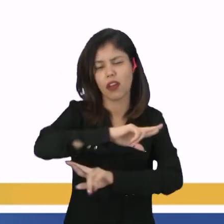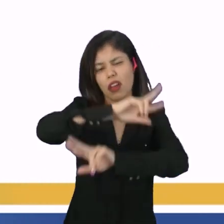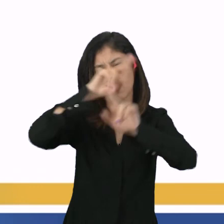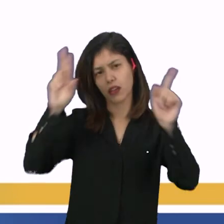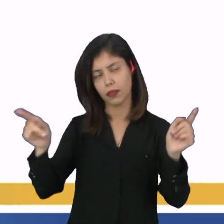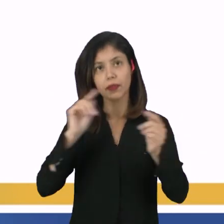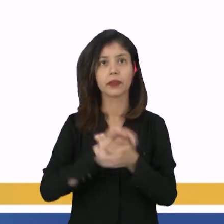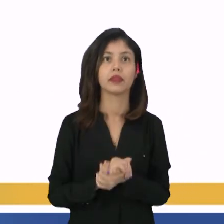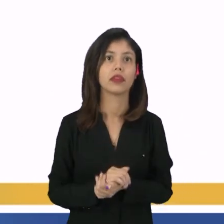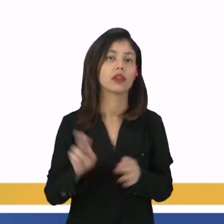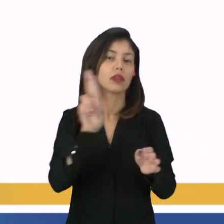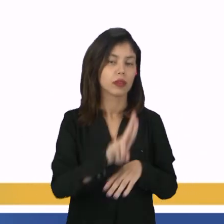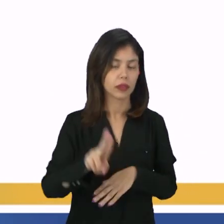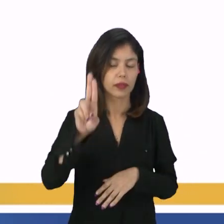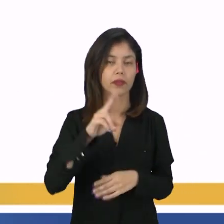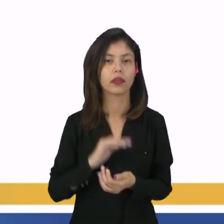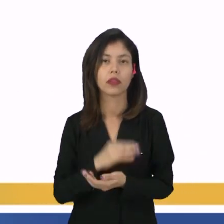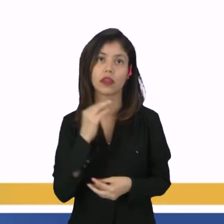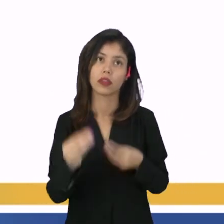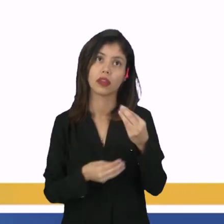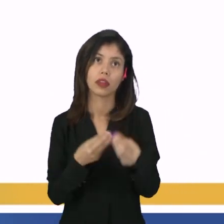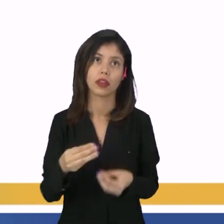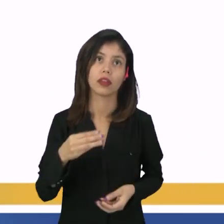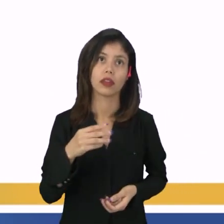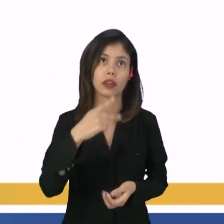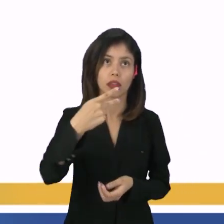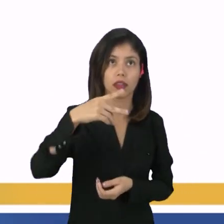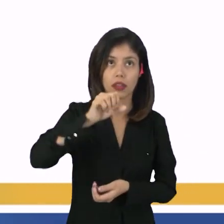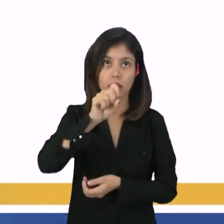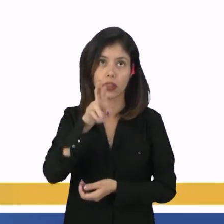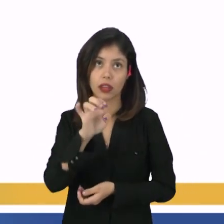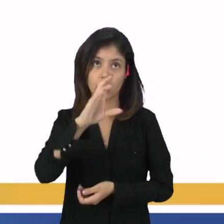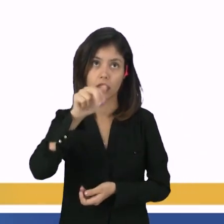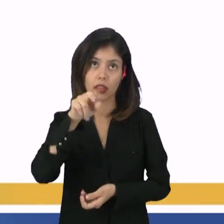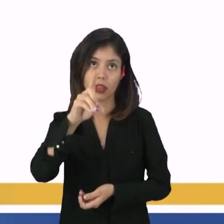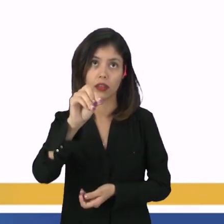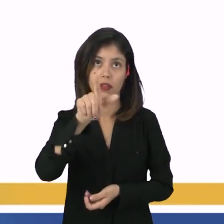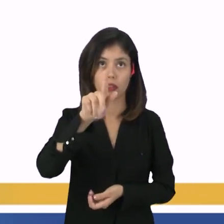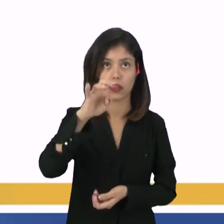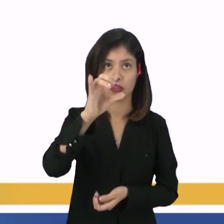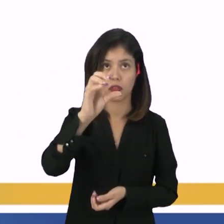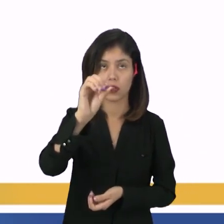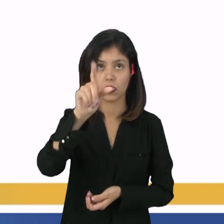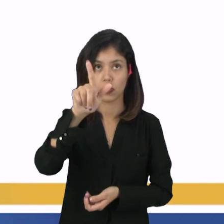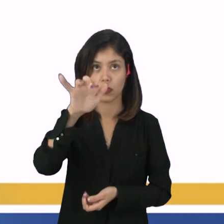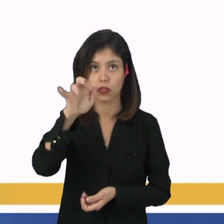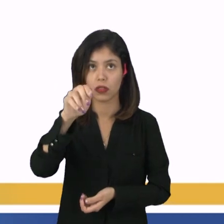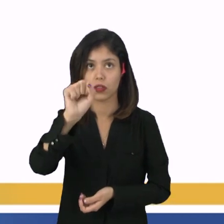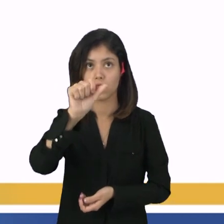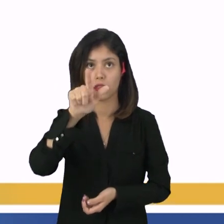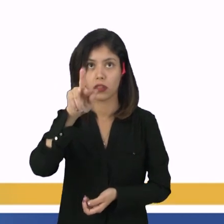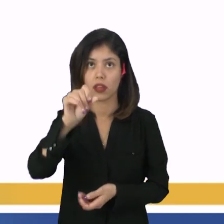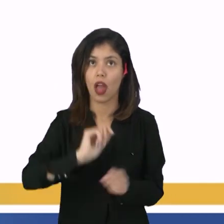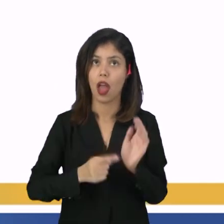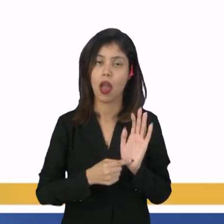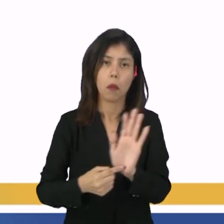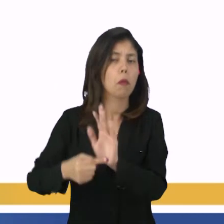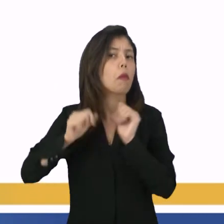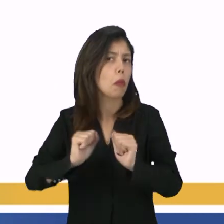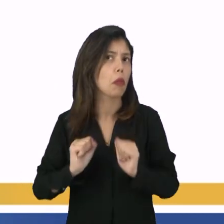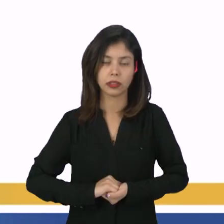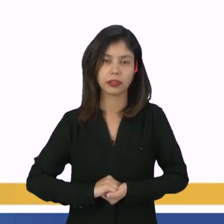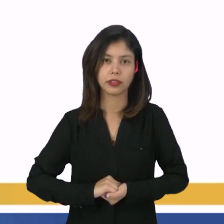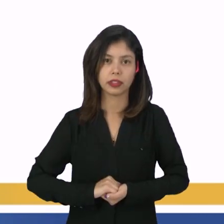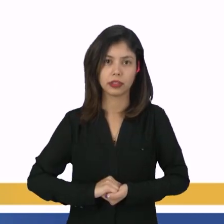diversas ferramentas alternativas, tais como o Prezi, o Canva e o Google Slides, que permitem criar grandes apresentações,